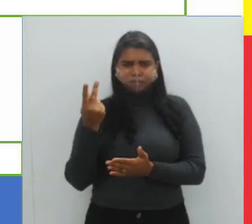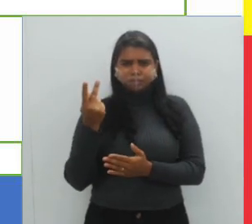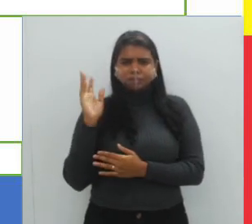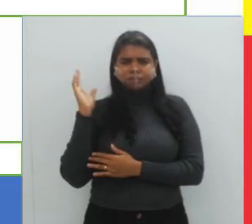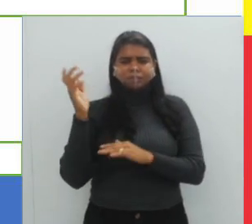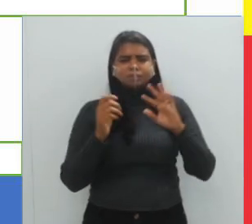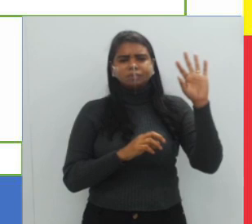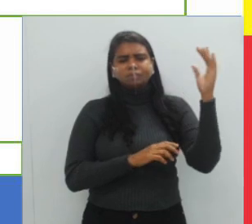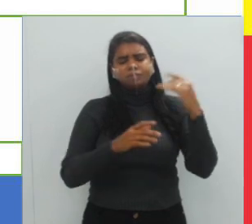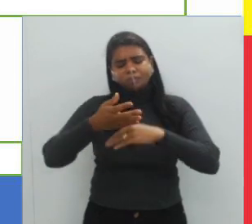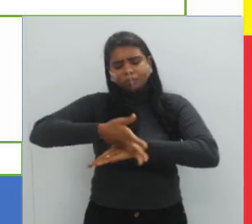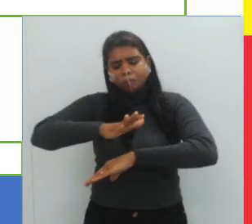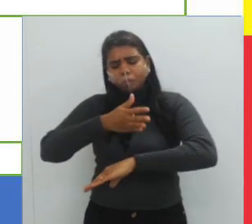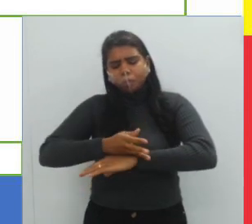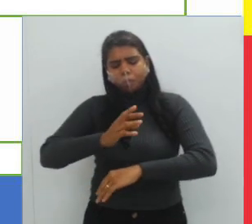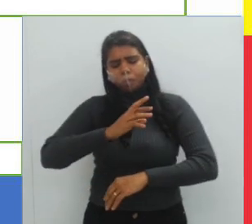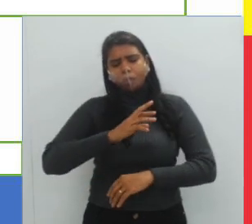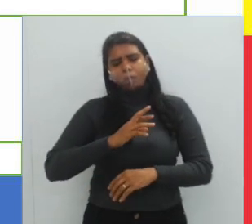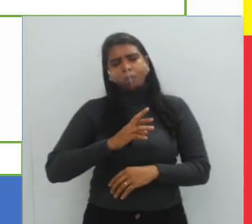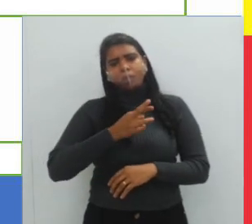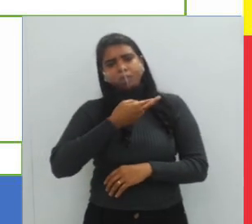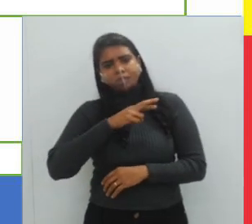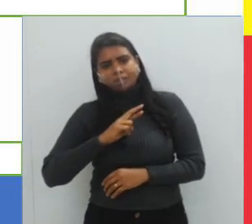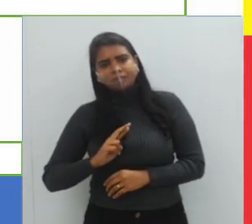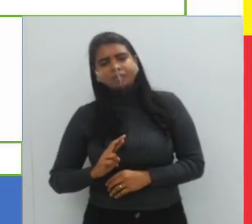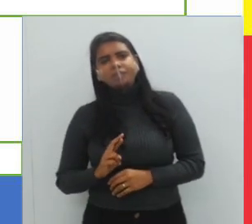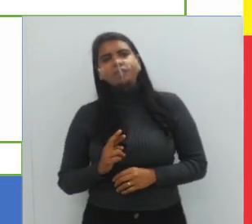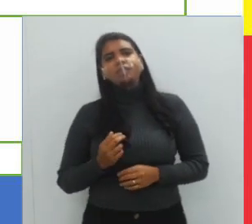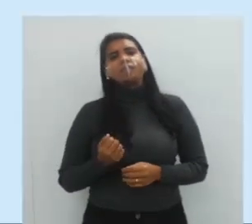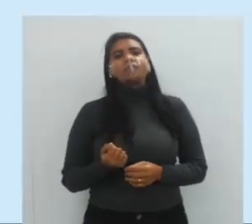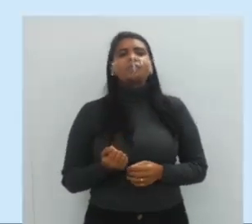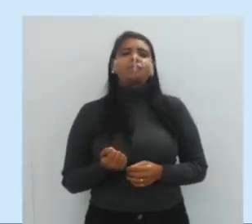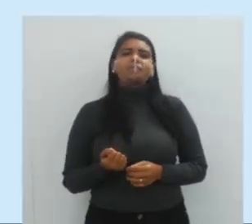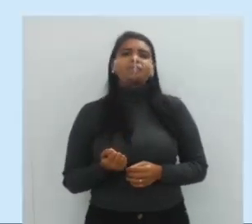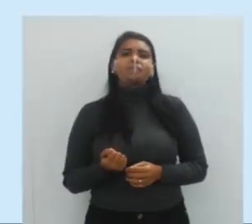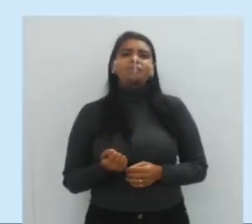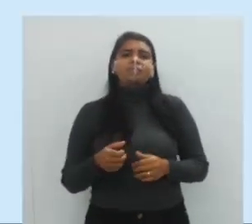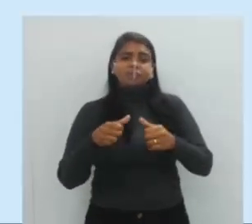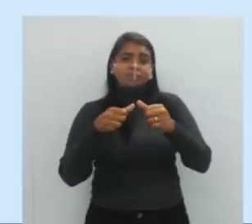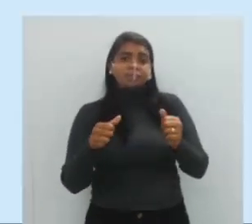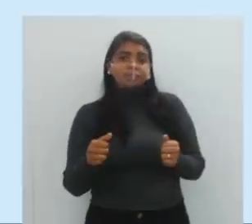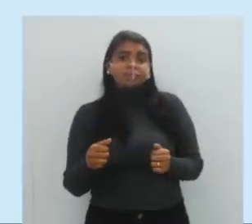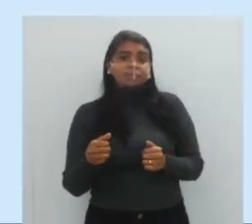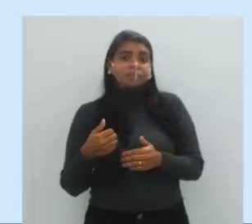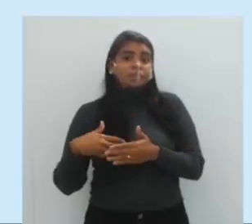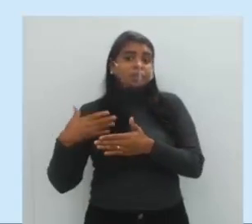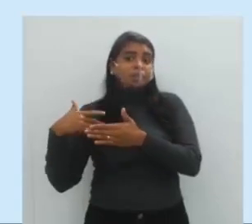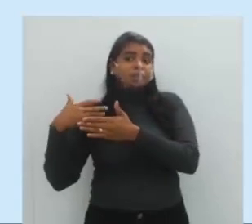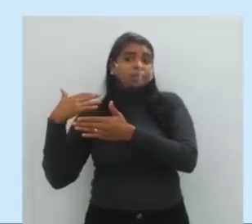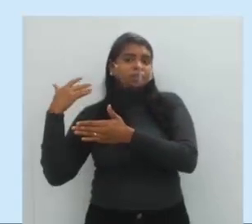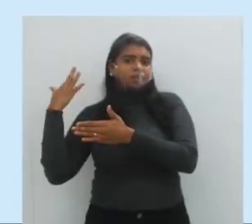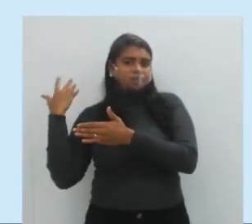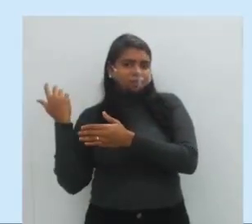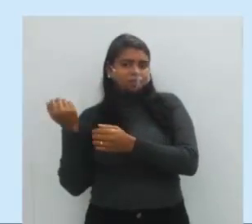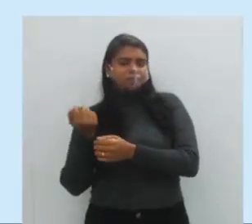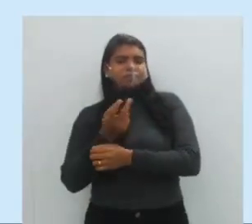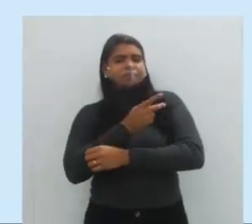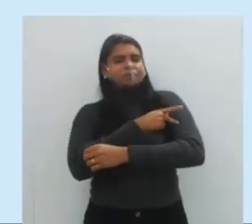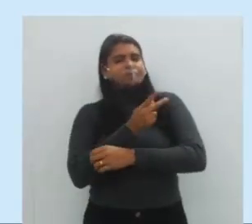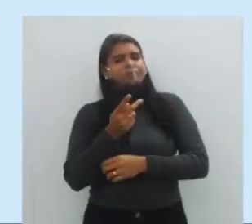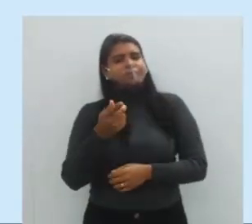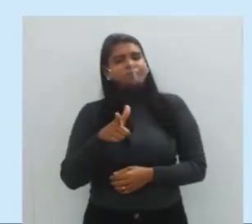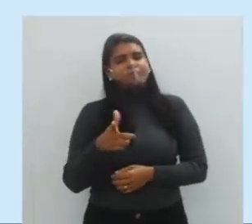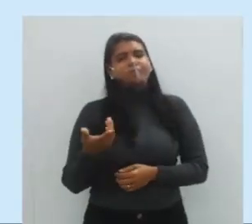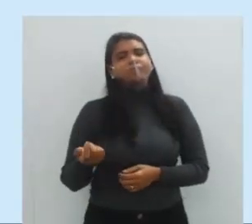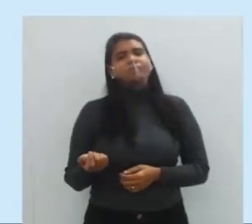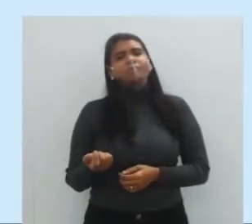natureza. Veja só, então a prática religiosa humana, certo? Ela está com o homem desde épocas remotas